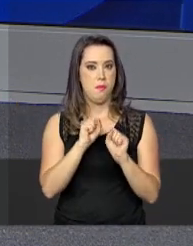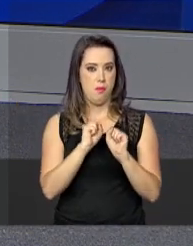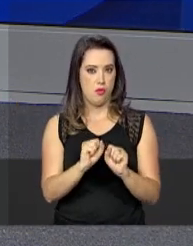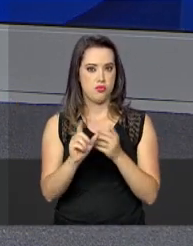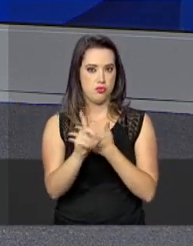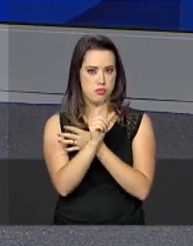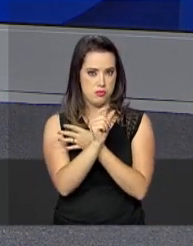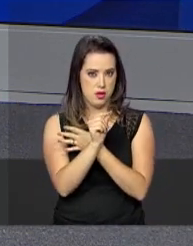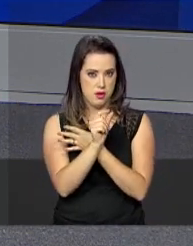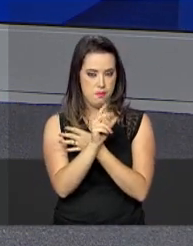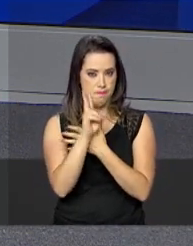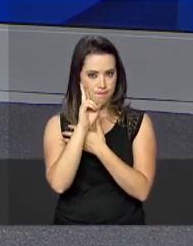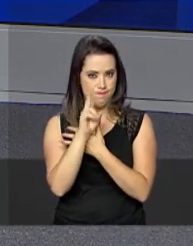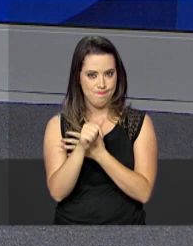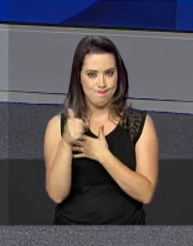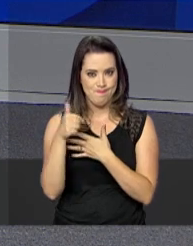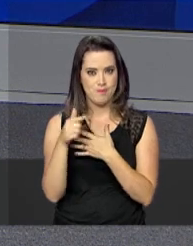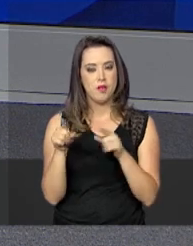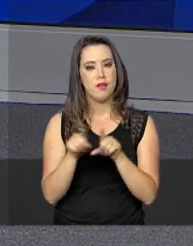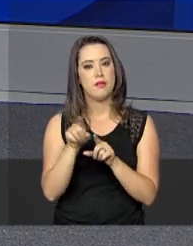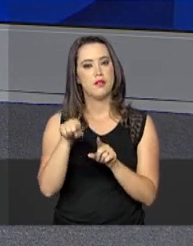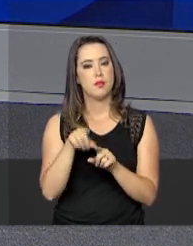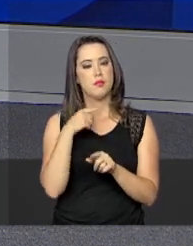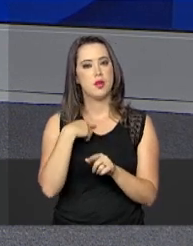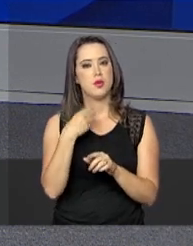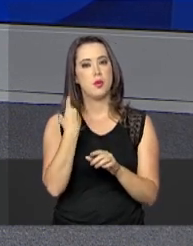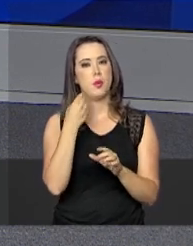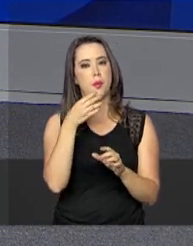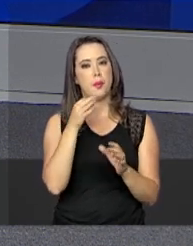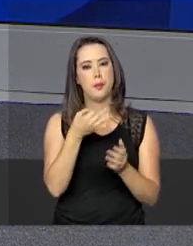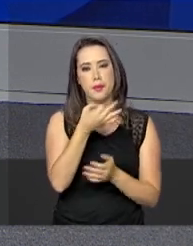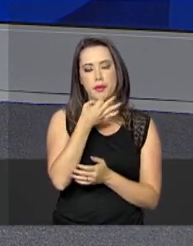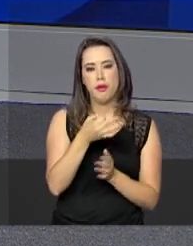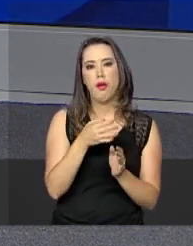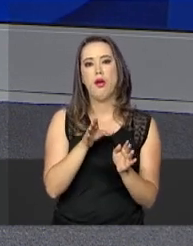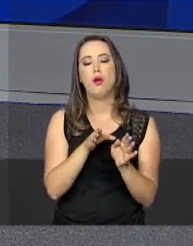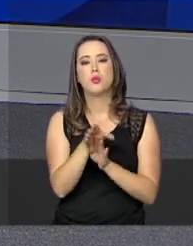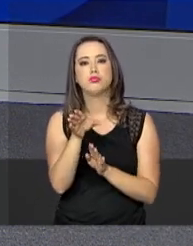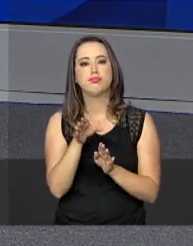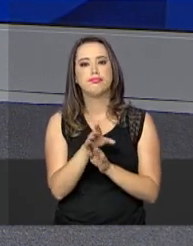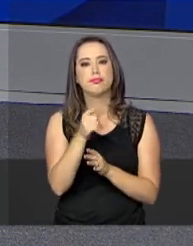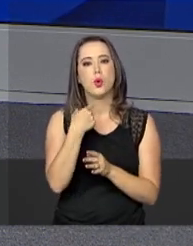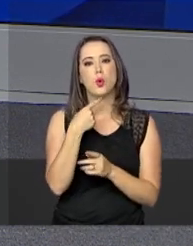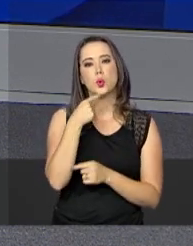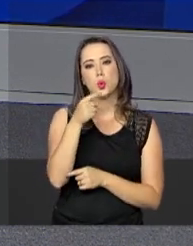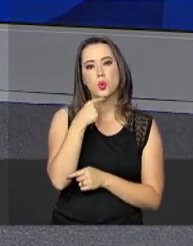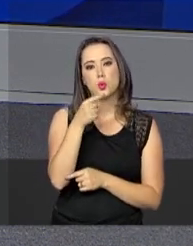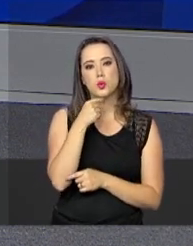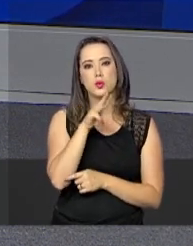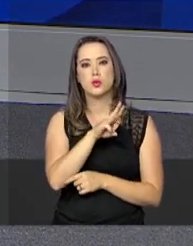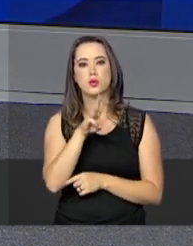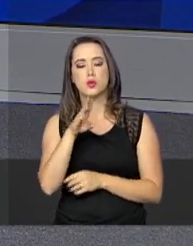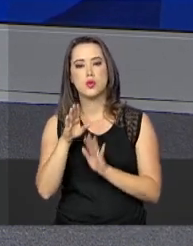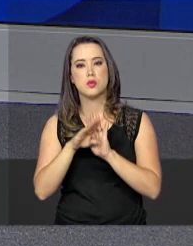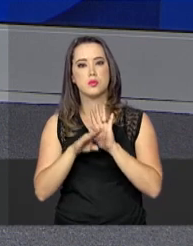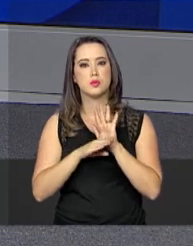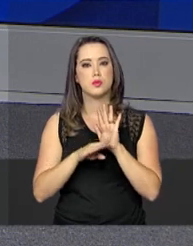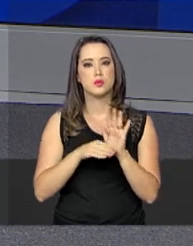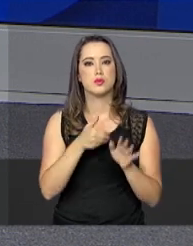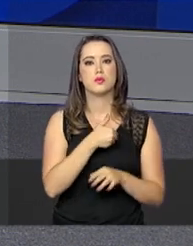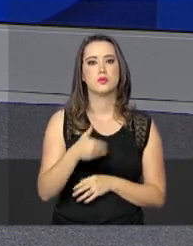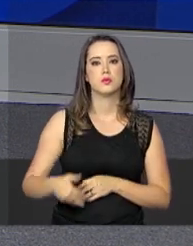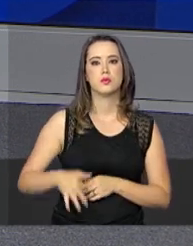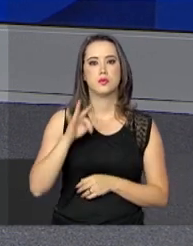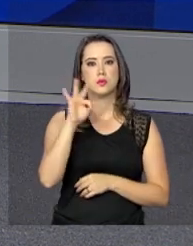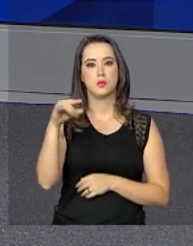o nosso perfil no twitter e você pode ainda mandar suas sugestões de reportagens e dúvidas sobre os programas e ações